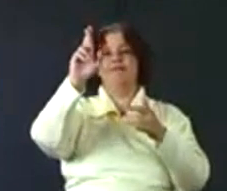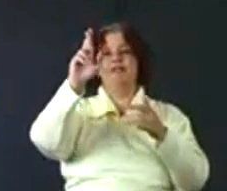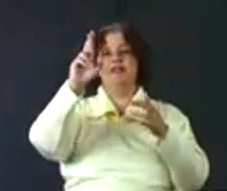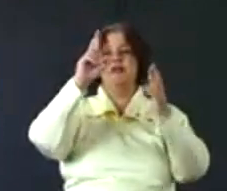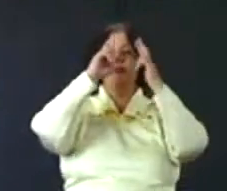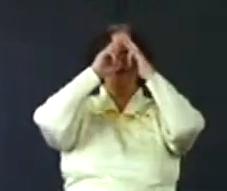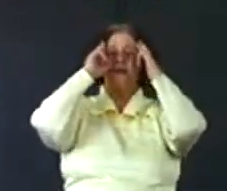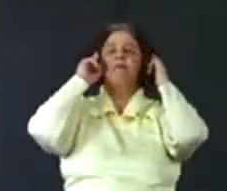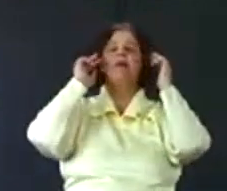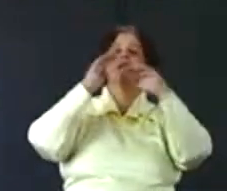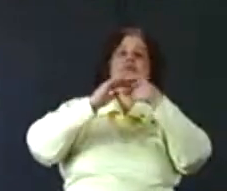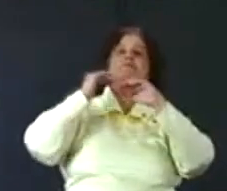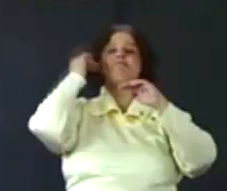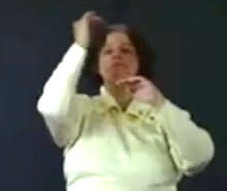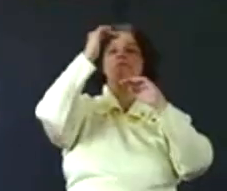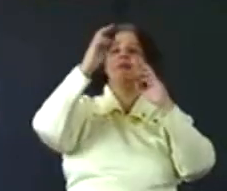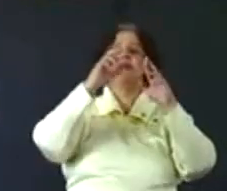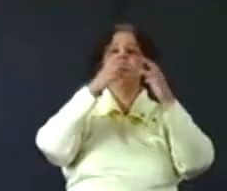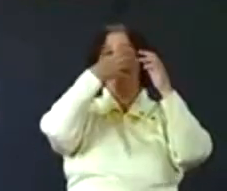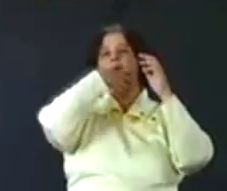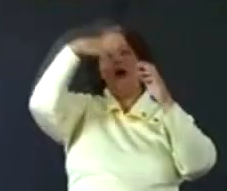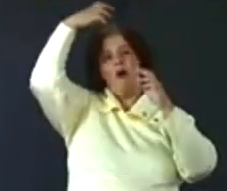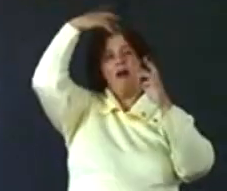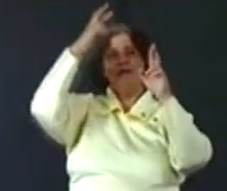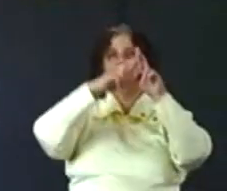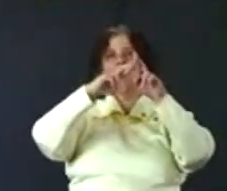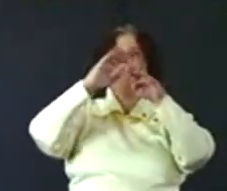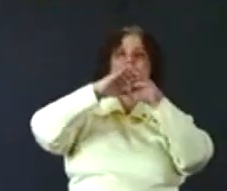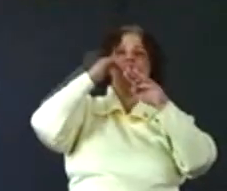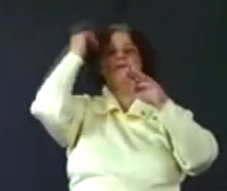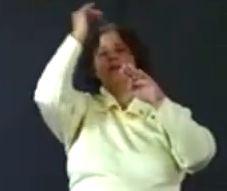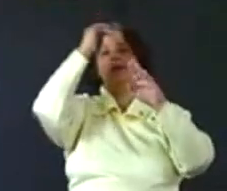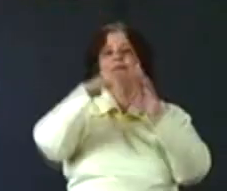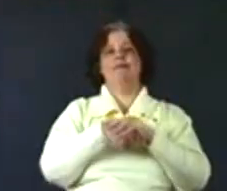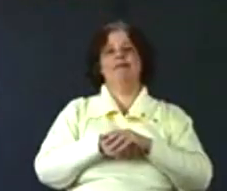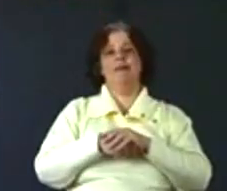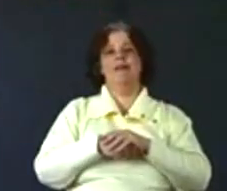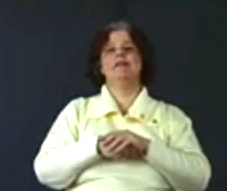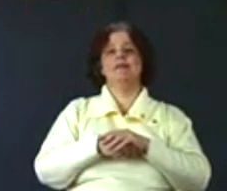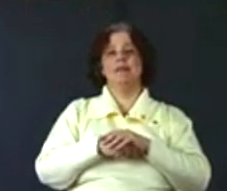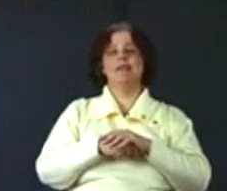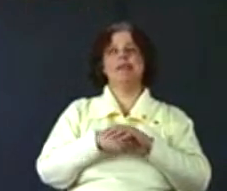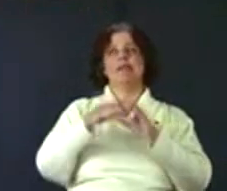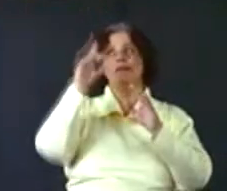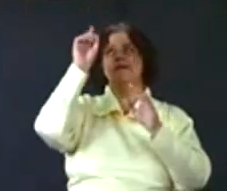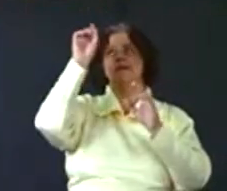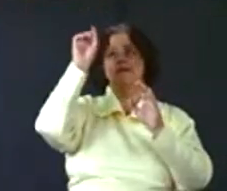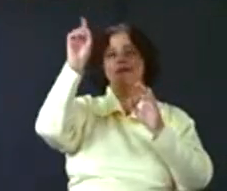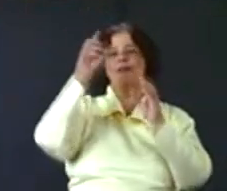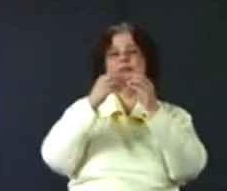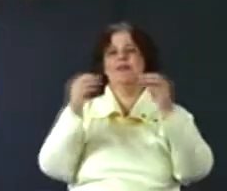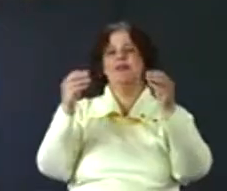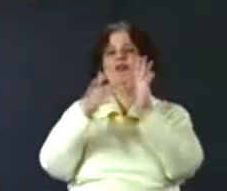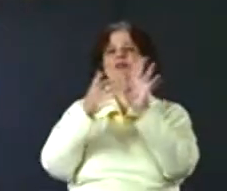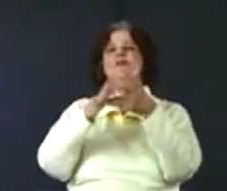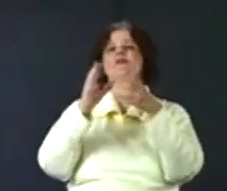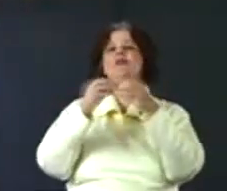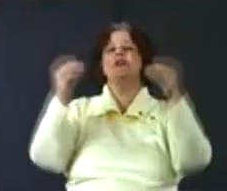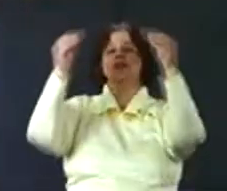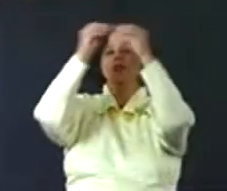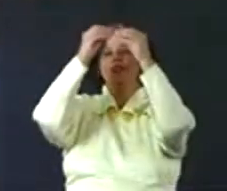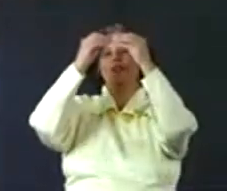dos imperadores. Este sim merece toda esta fidelidade. Certamente essa mensagem, ela trouxe